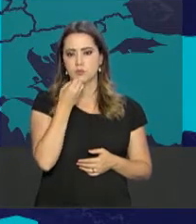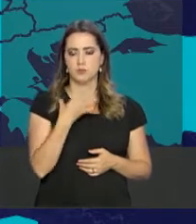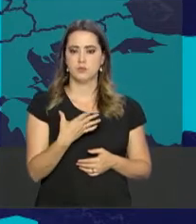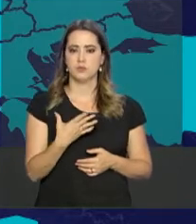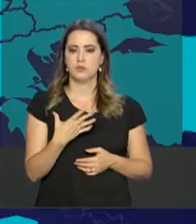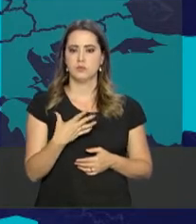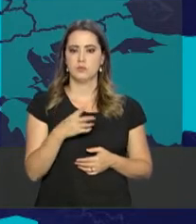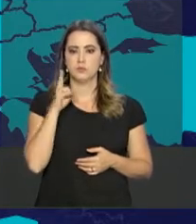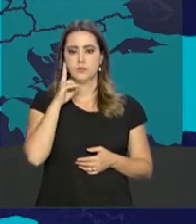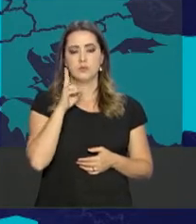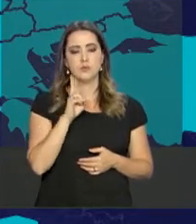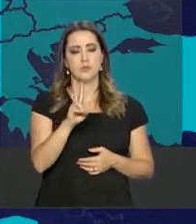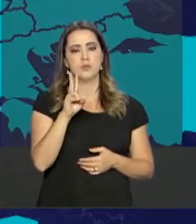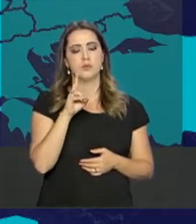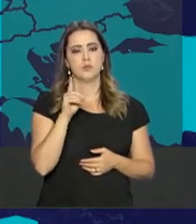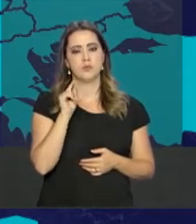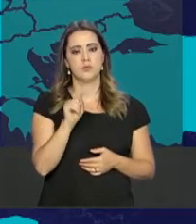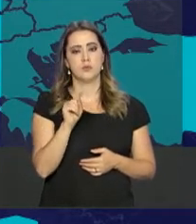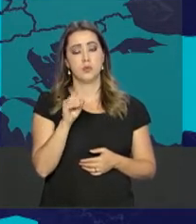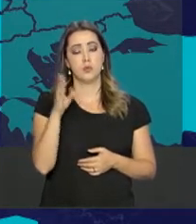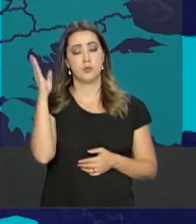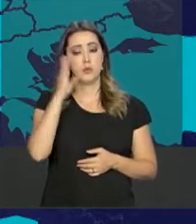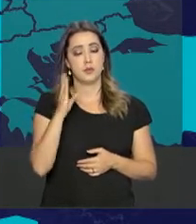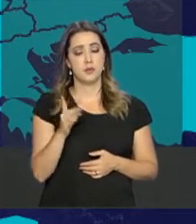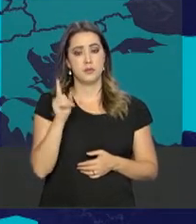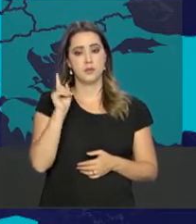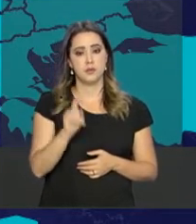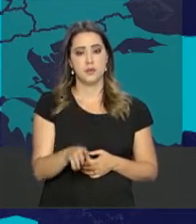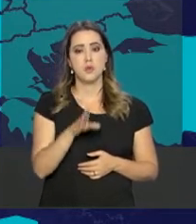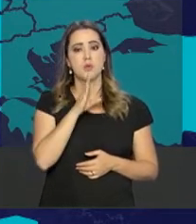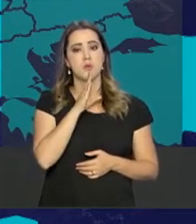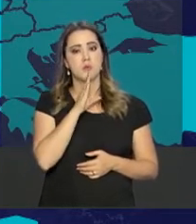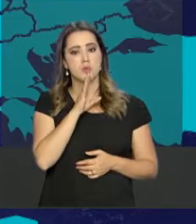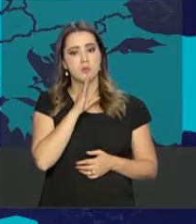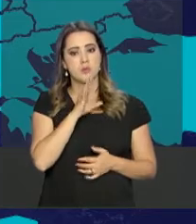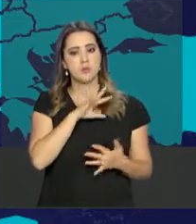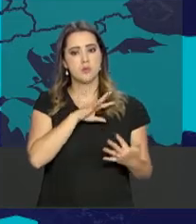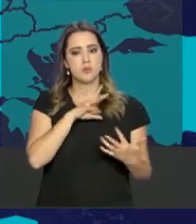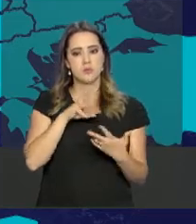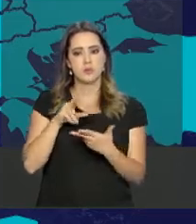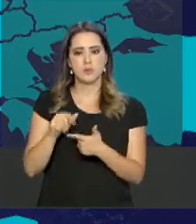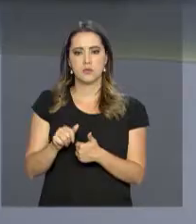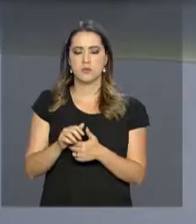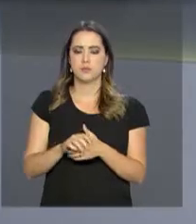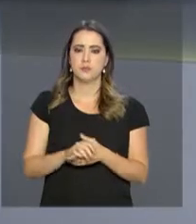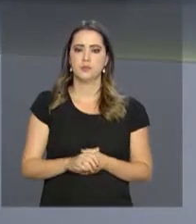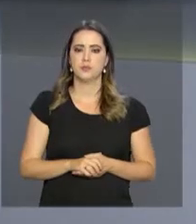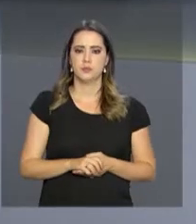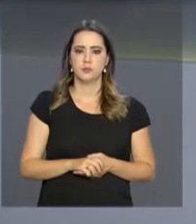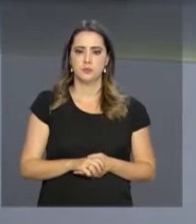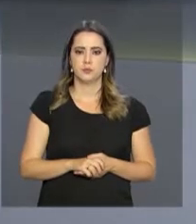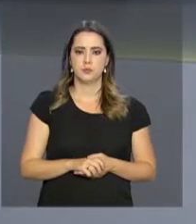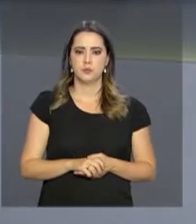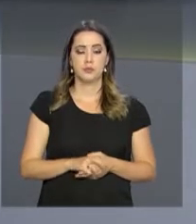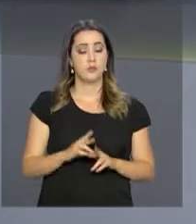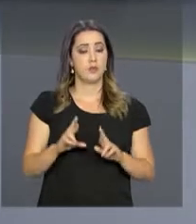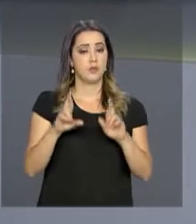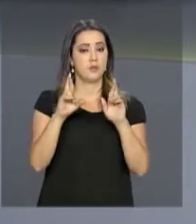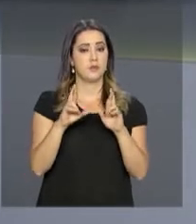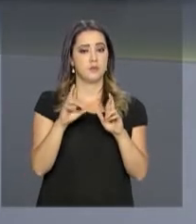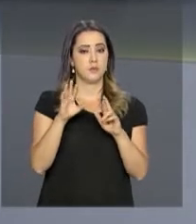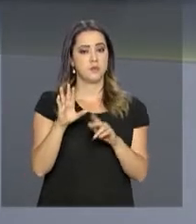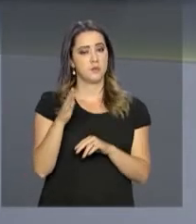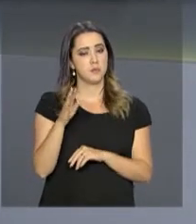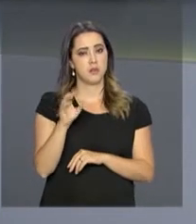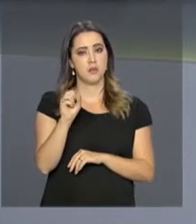ver o quanto o brasil é reconhecido internacionalmente a estimativa é de que